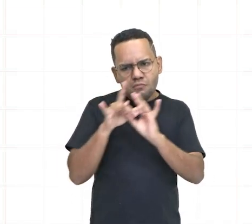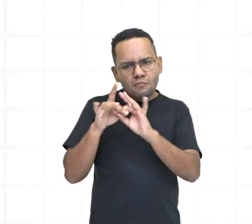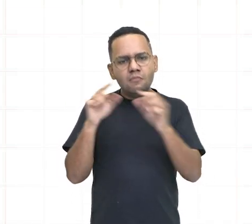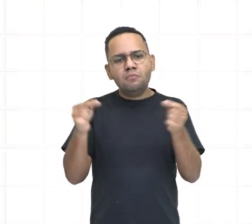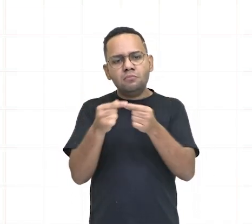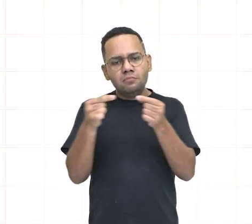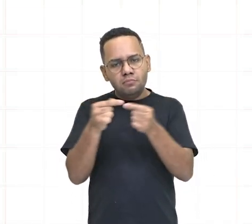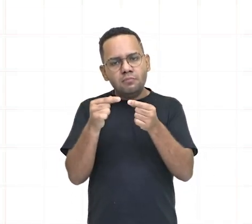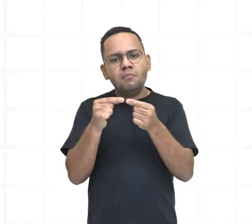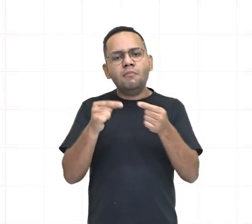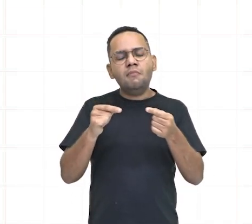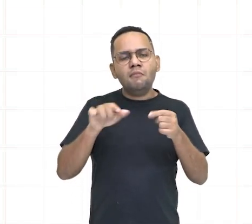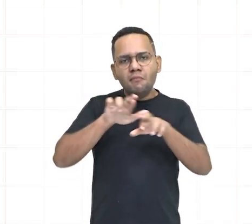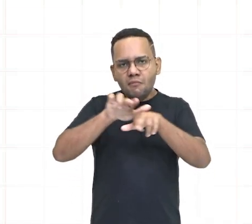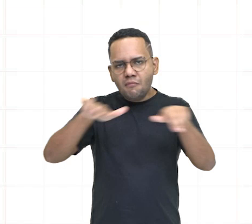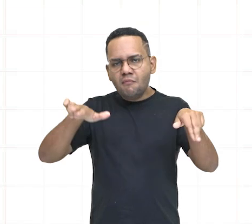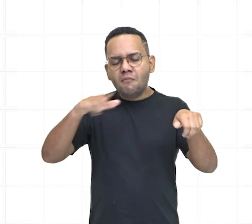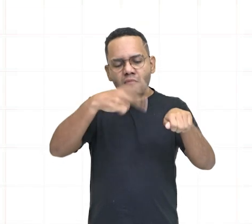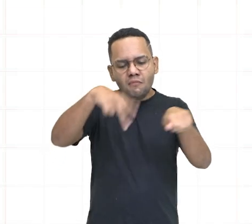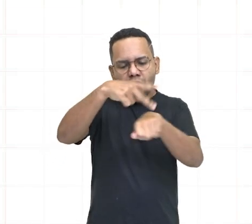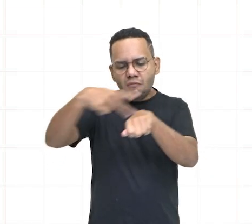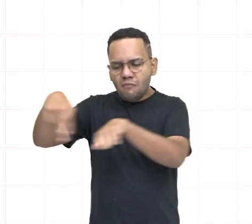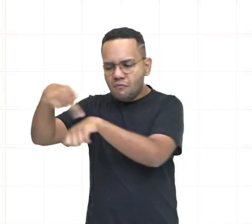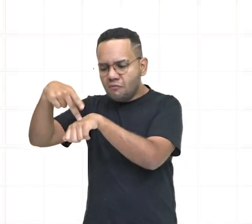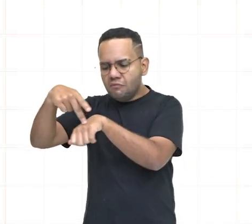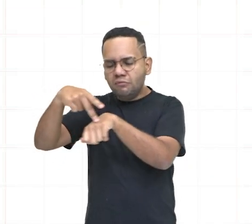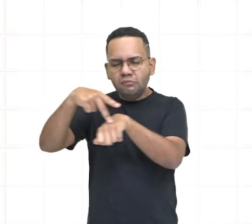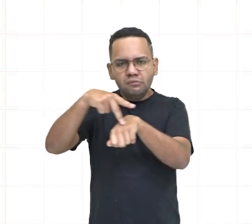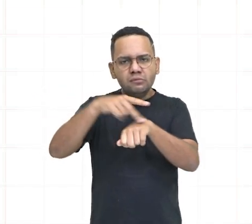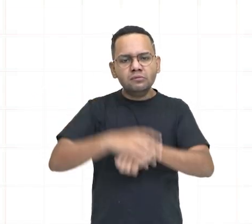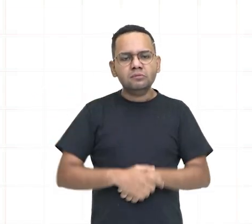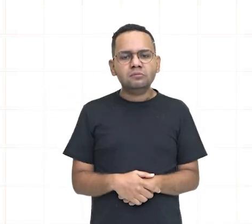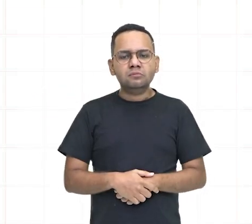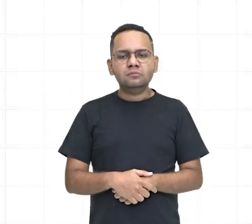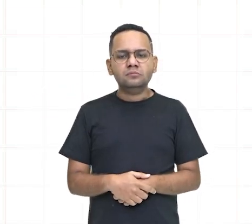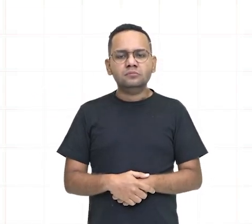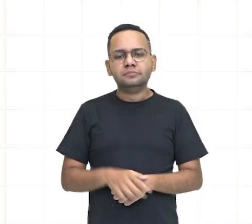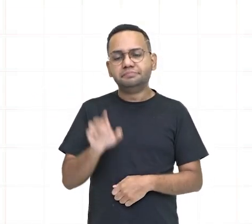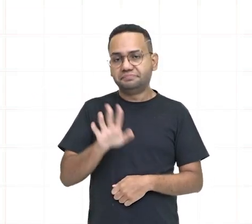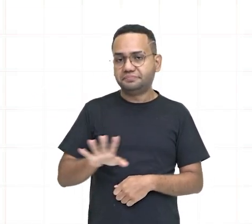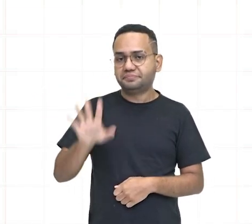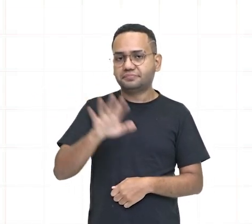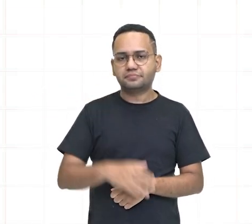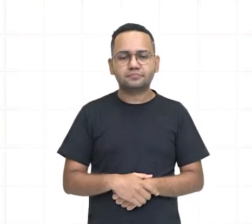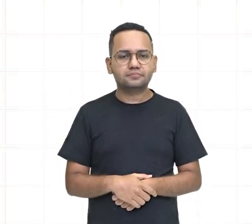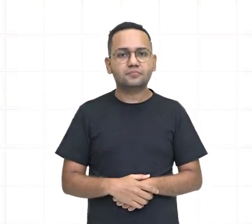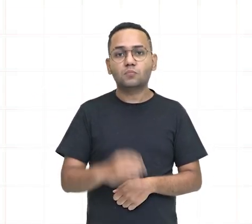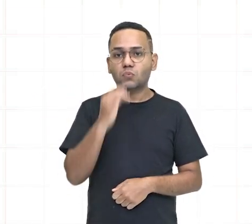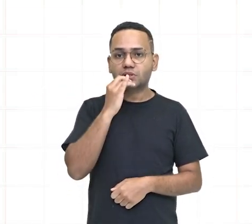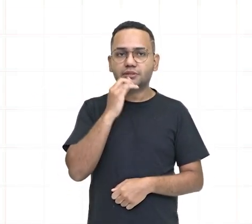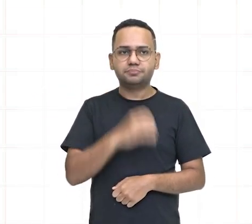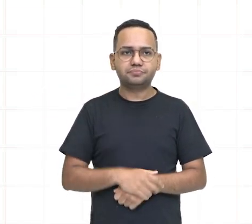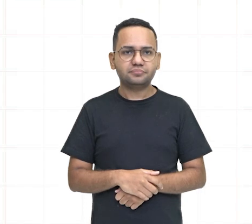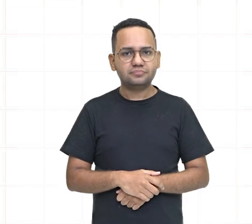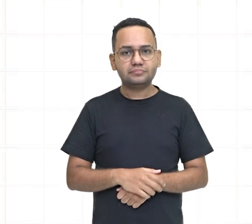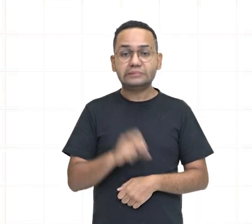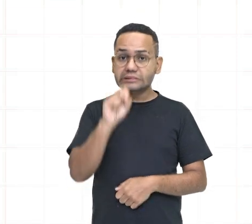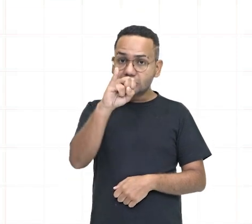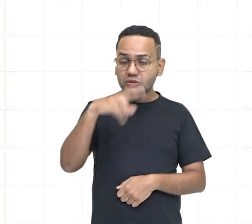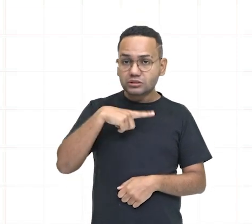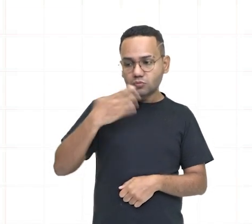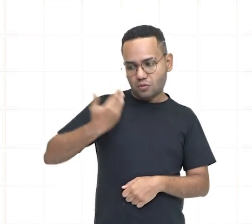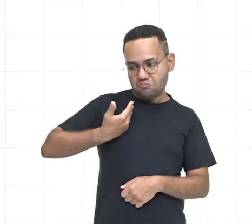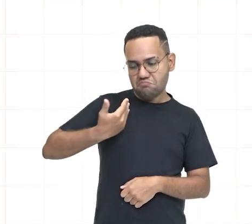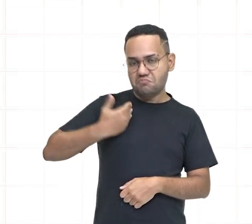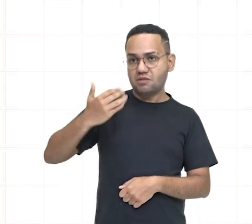dos países e entre os países, portanto em nível mundial. Se você tiver um amigo agora lá na França assistindo aos